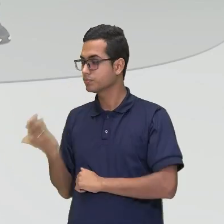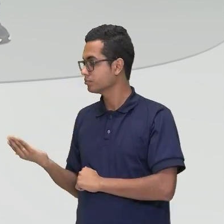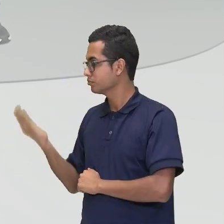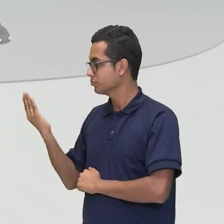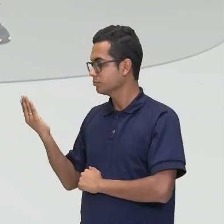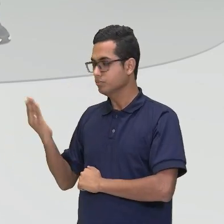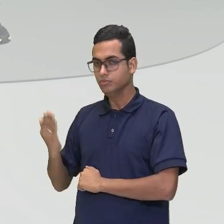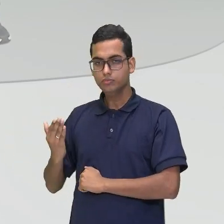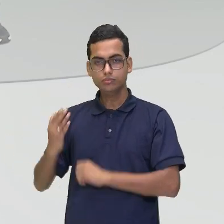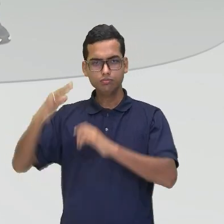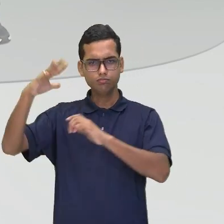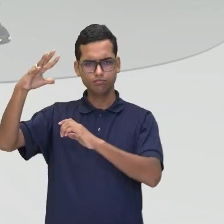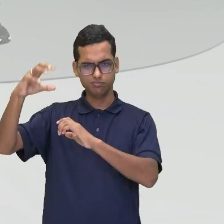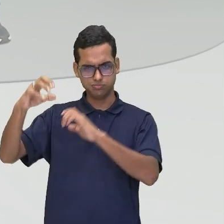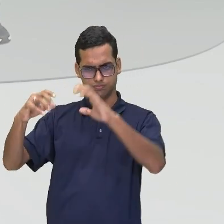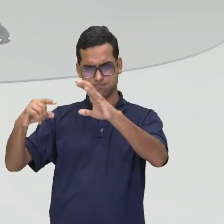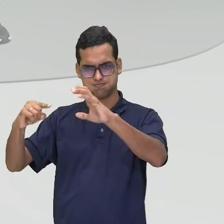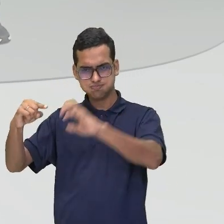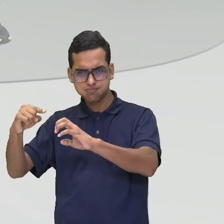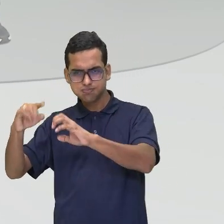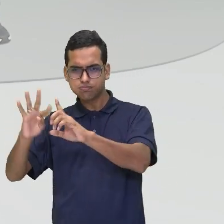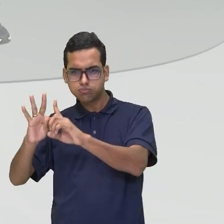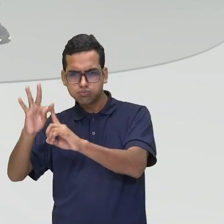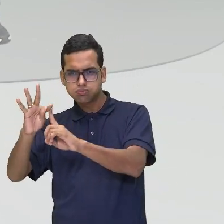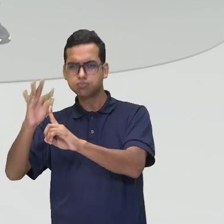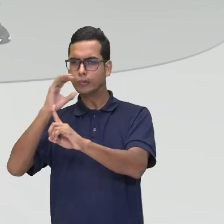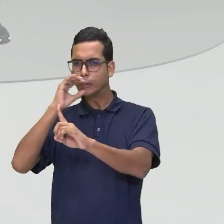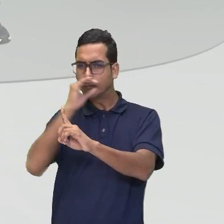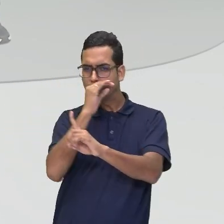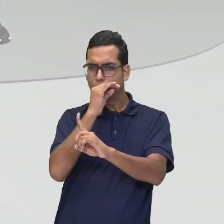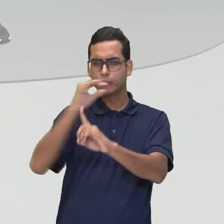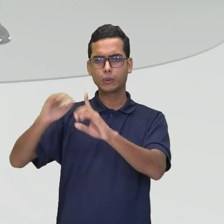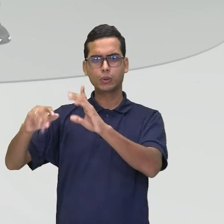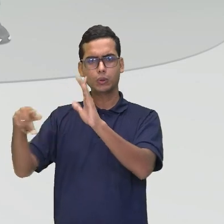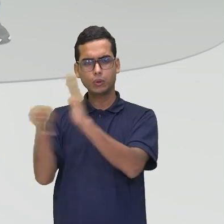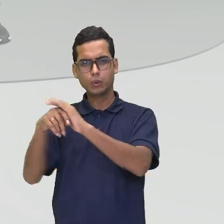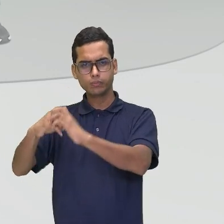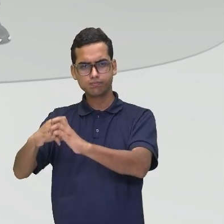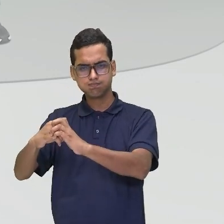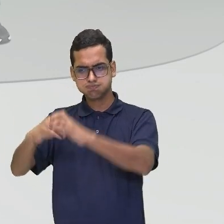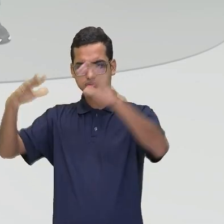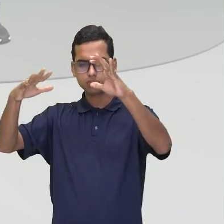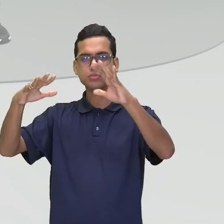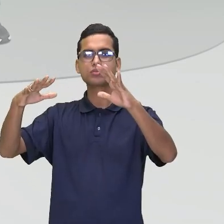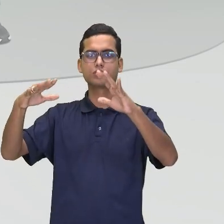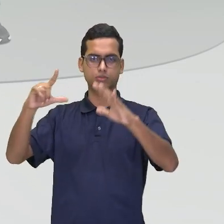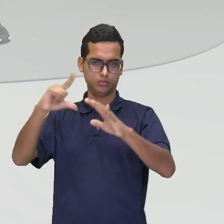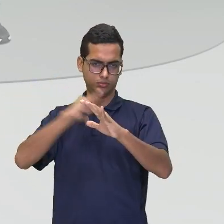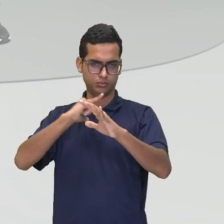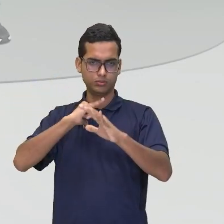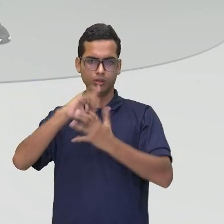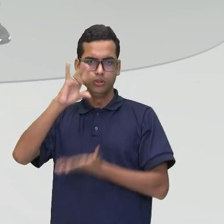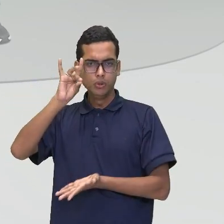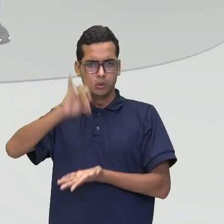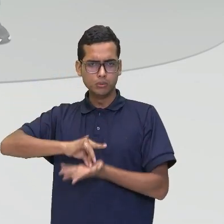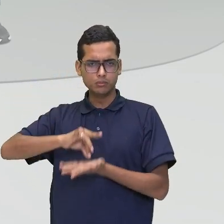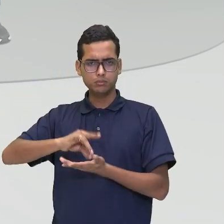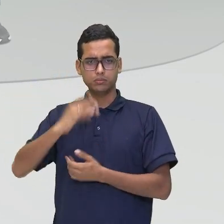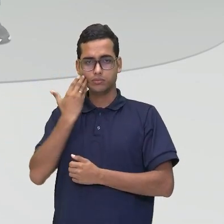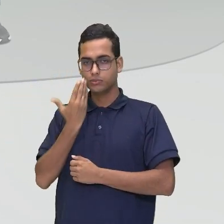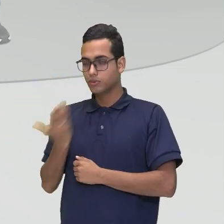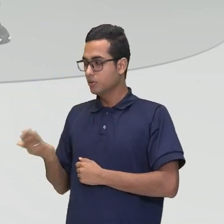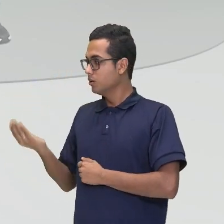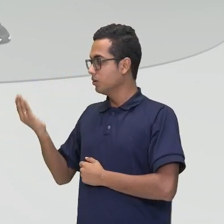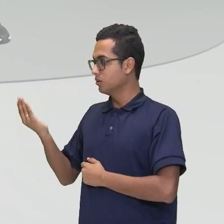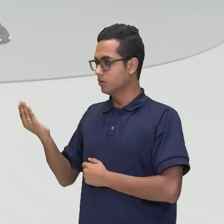a pressão e a temperatura ali são muito altas, após a injeção do combustível, ocorre uma explosão. Essa explosão